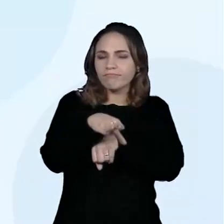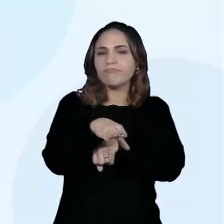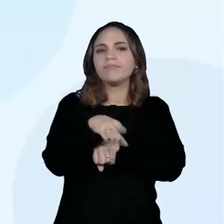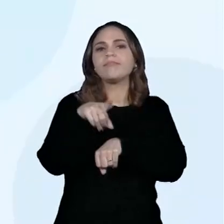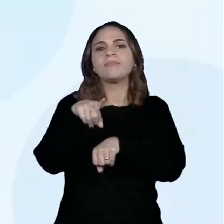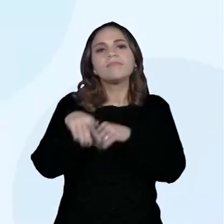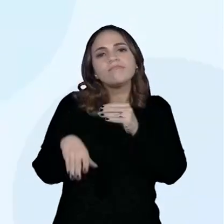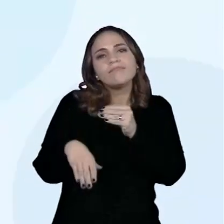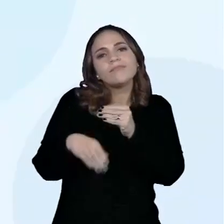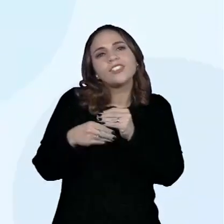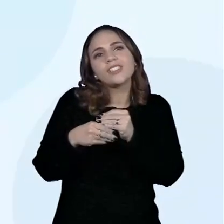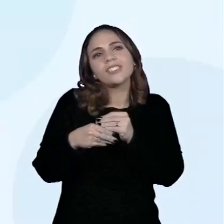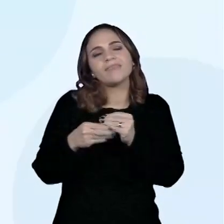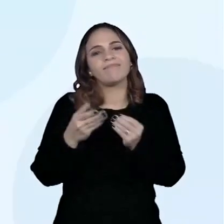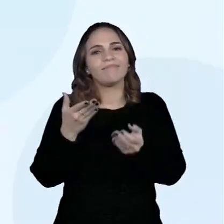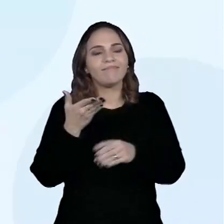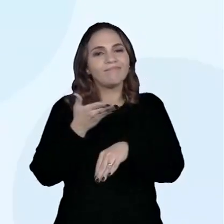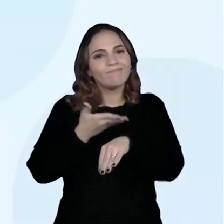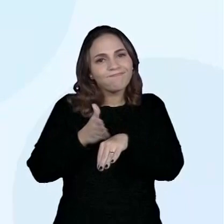de aprofundamento.